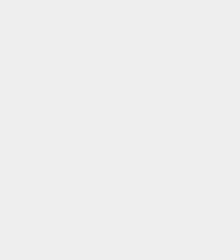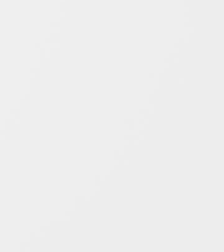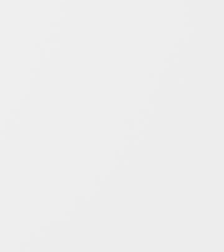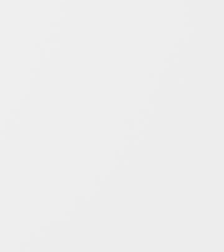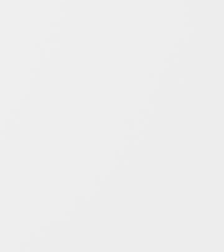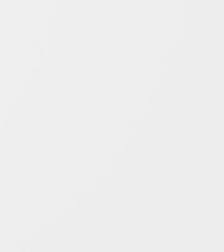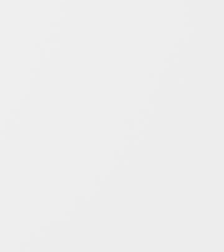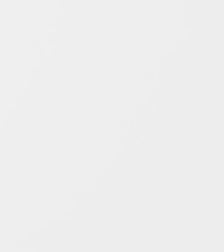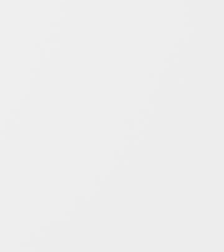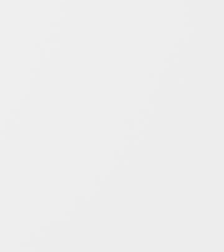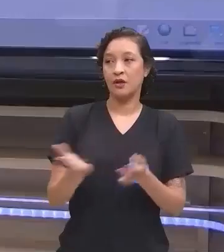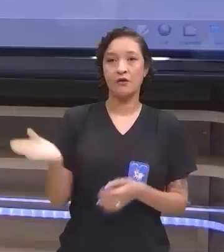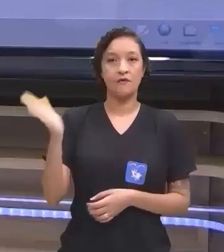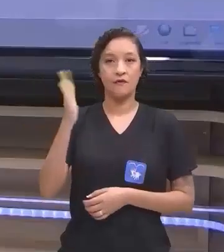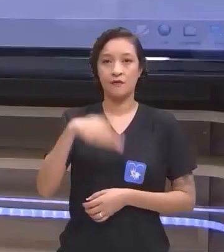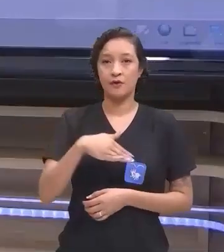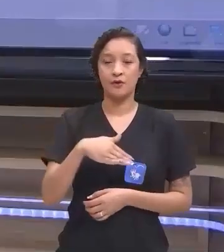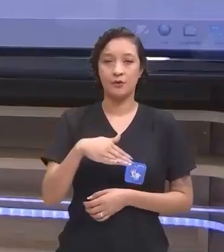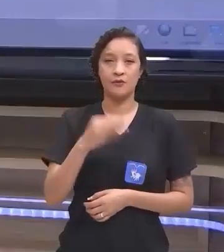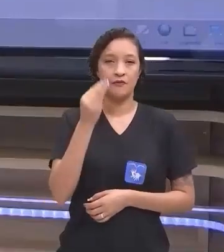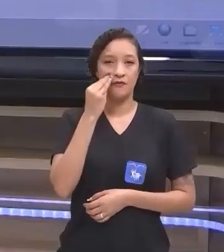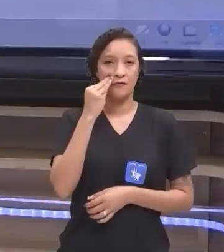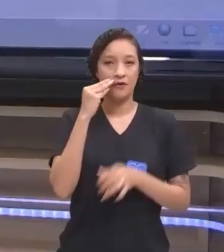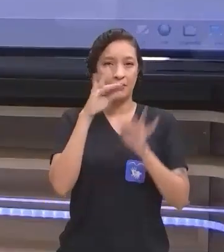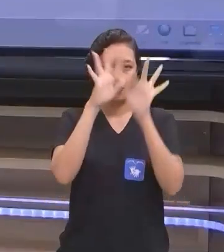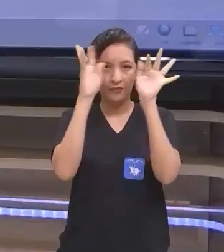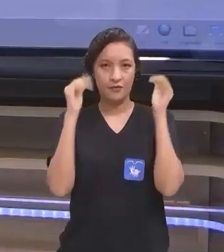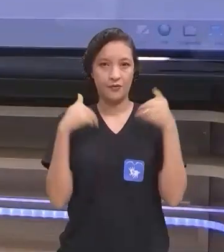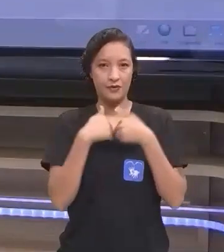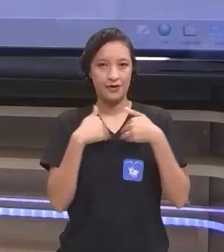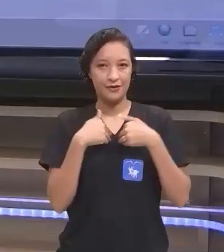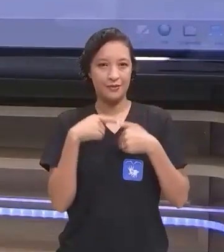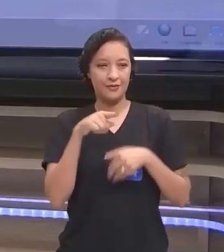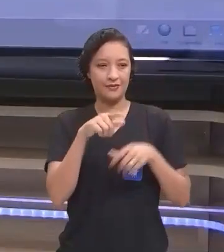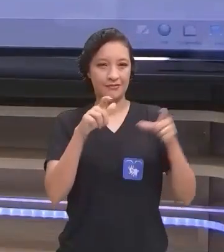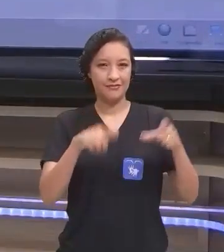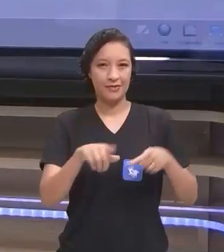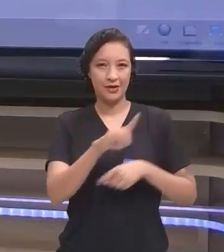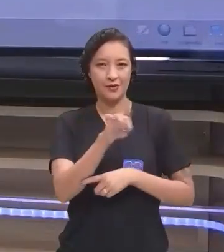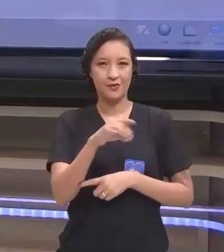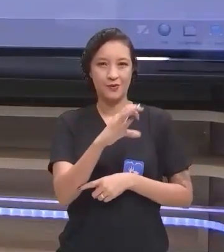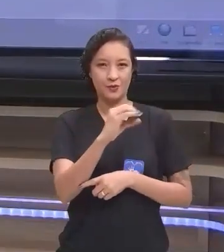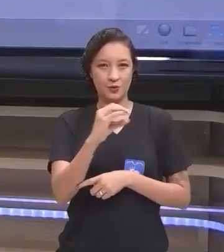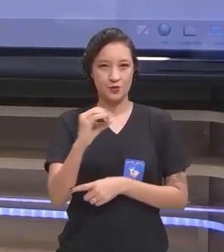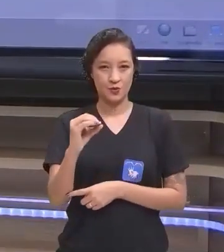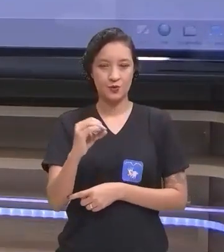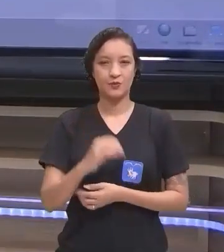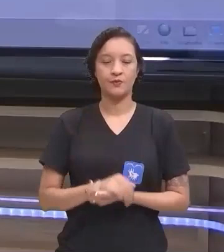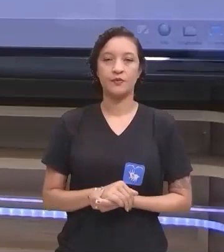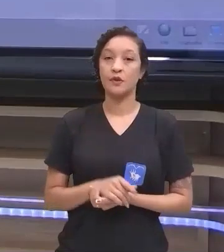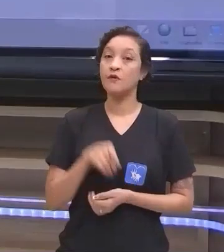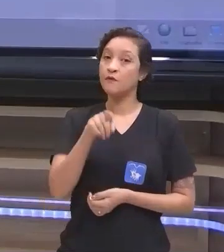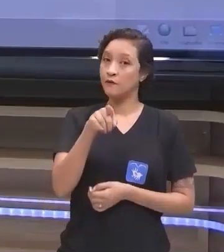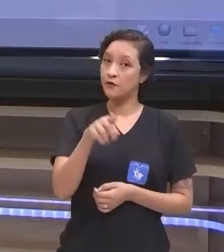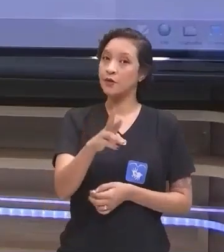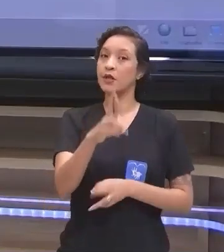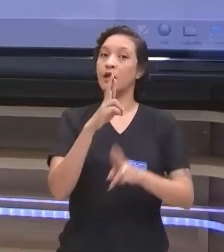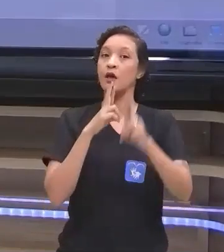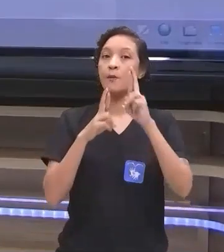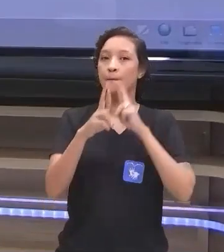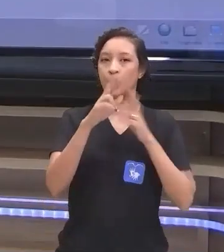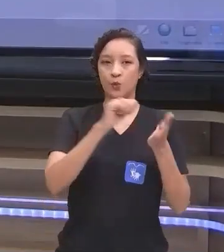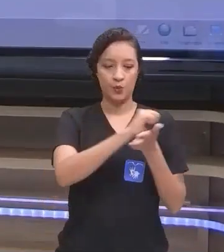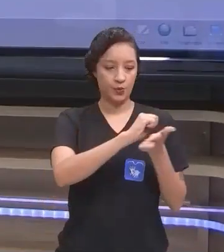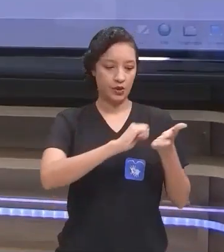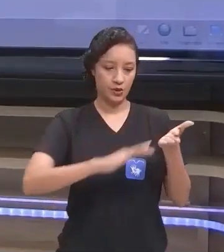convidar para ir ao zoológico. Agora que você já viu qual é o nosso exercitando, faça aí na sua casa com muita calma e